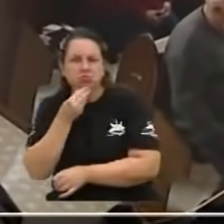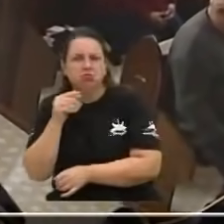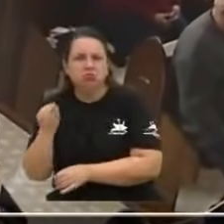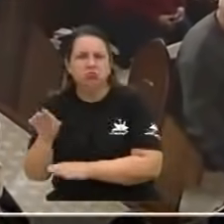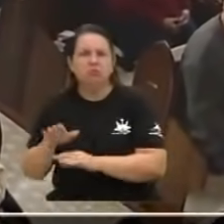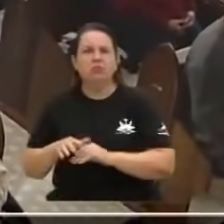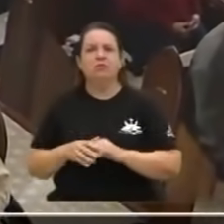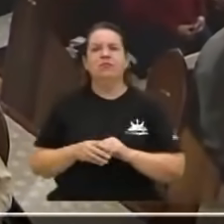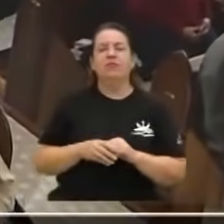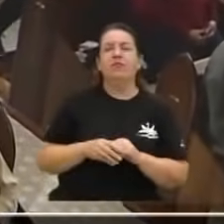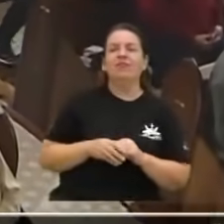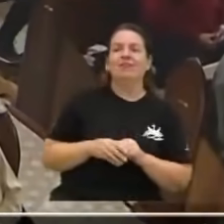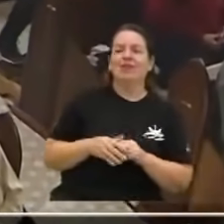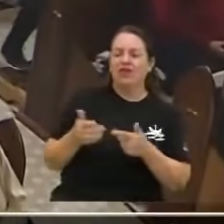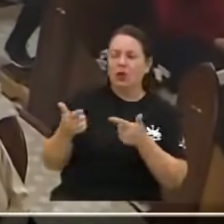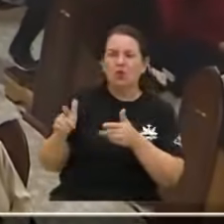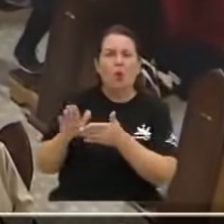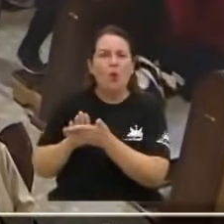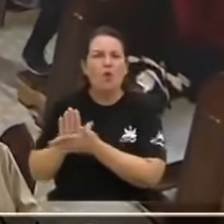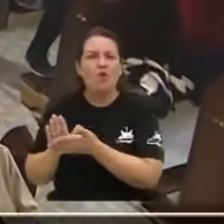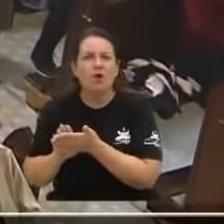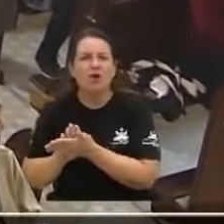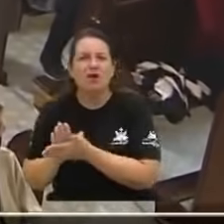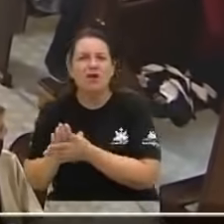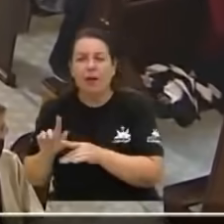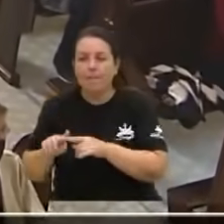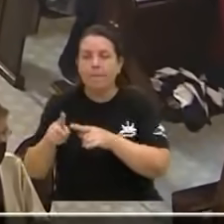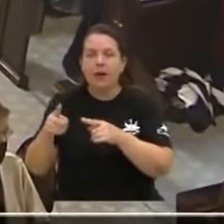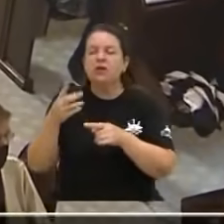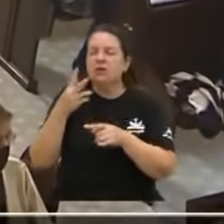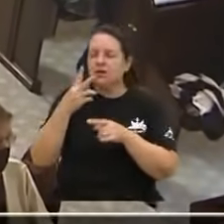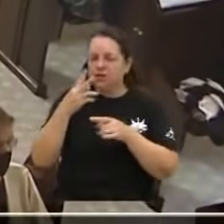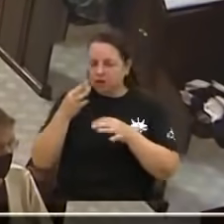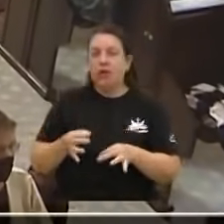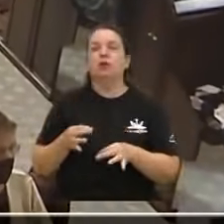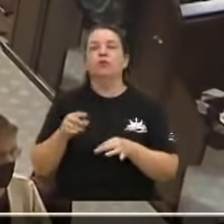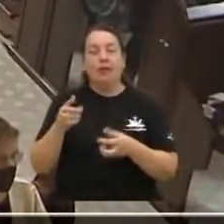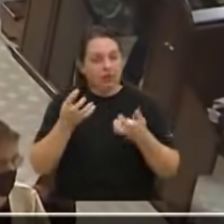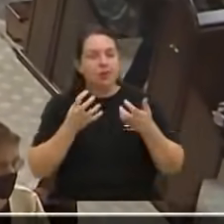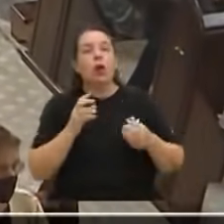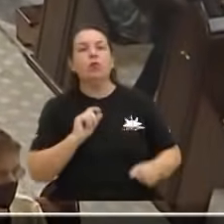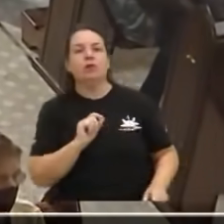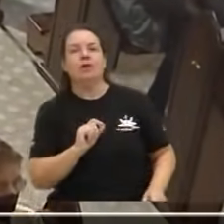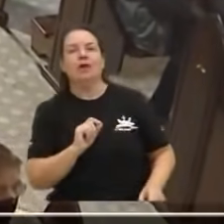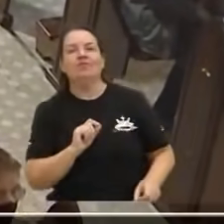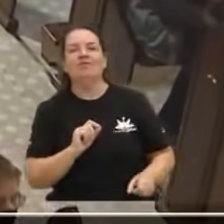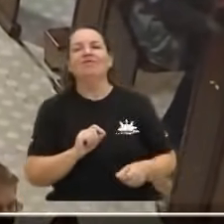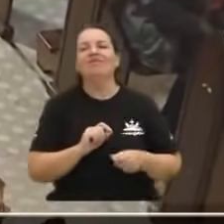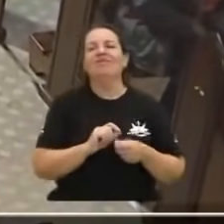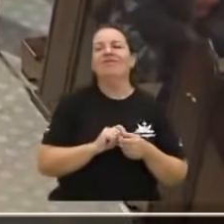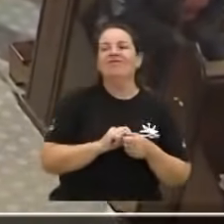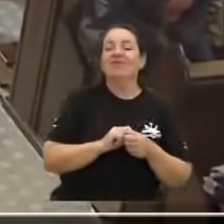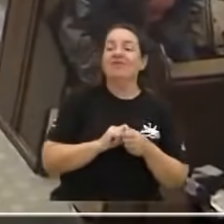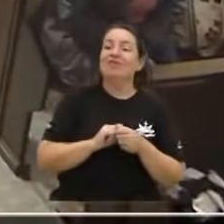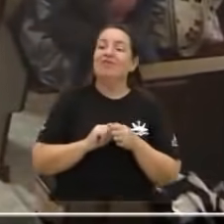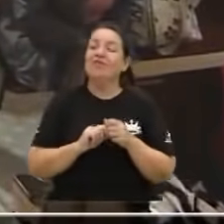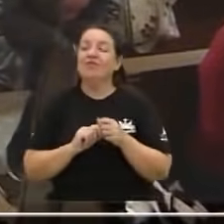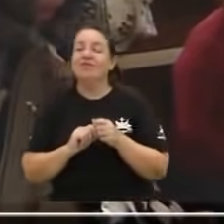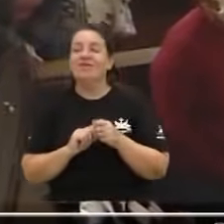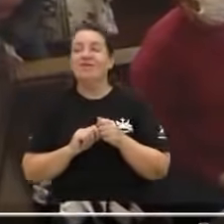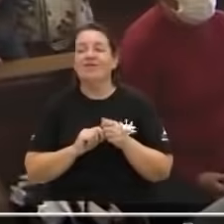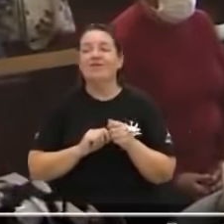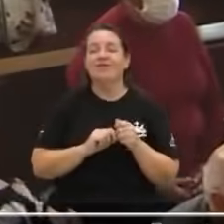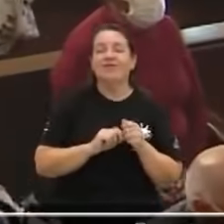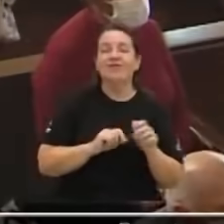Era pouco que ele tinha, mas era certo que queria um